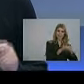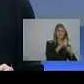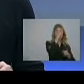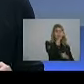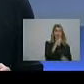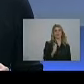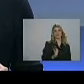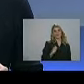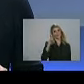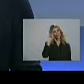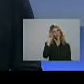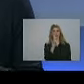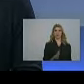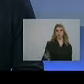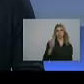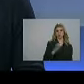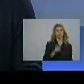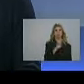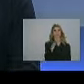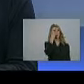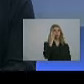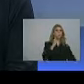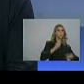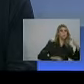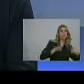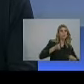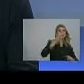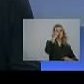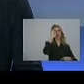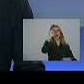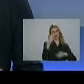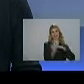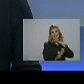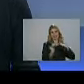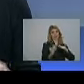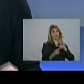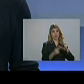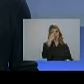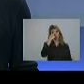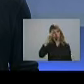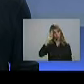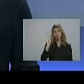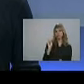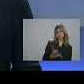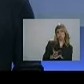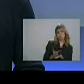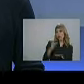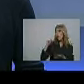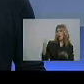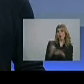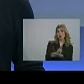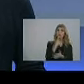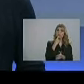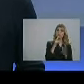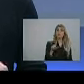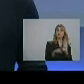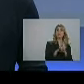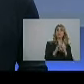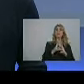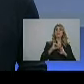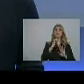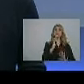usa o transporte, não são nem os políticos e nem os empresários. O Uber é uma realidade, tem uma decisão judicial. Essa